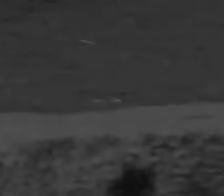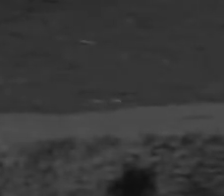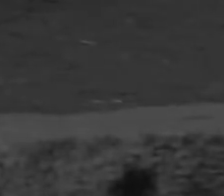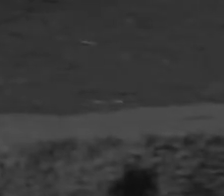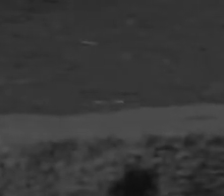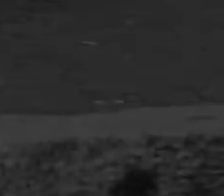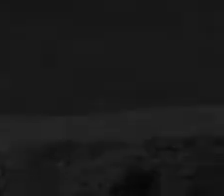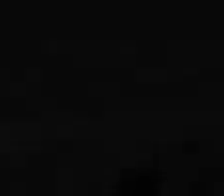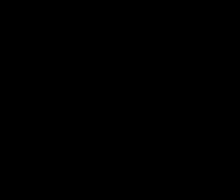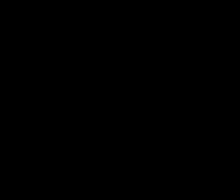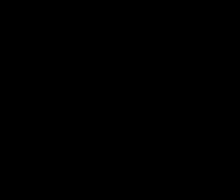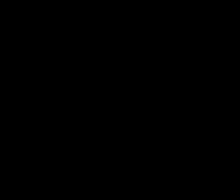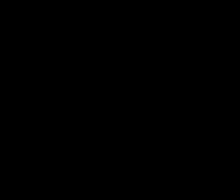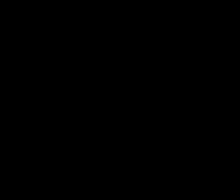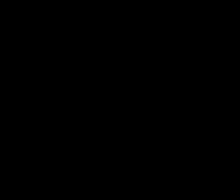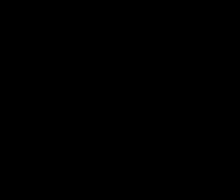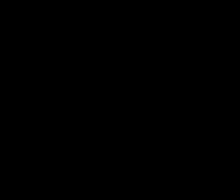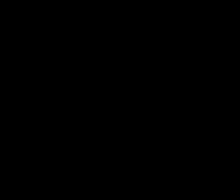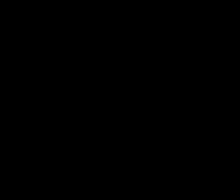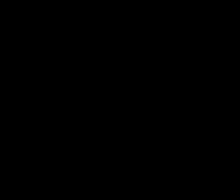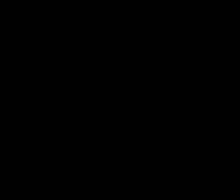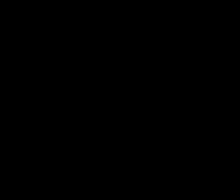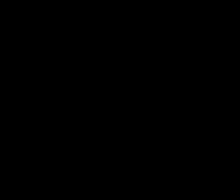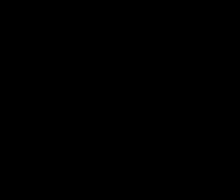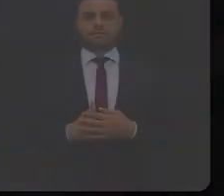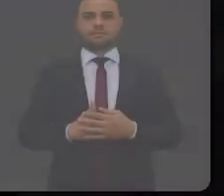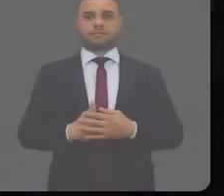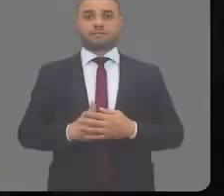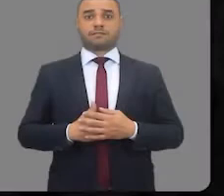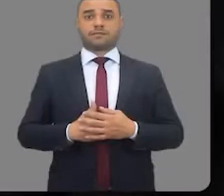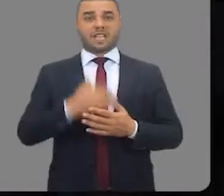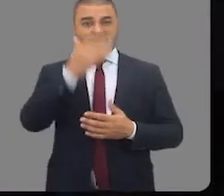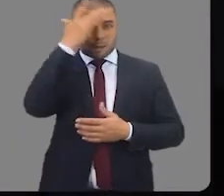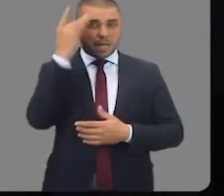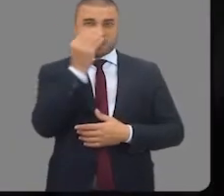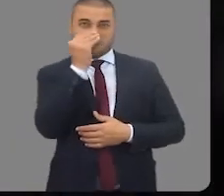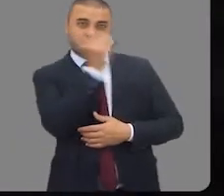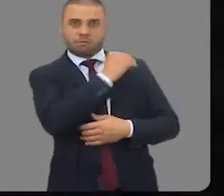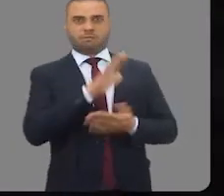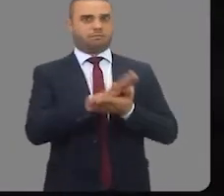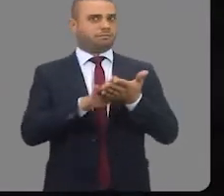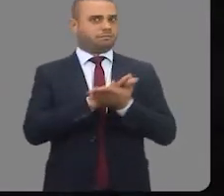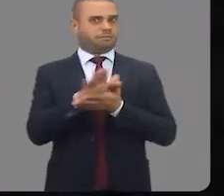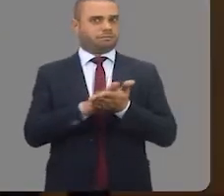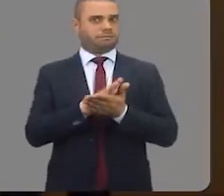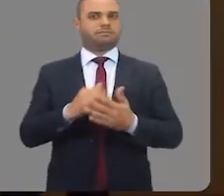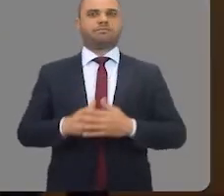Thank you.